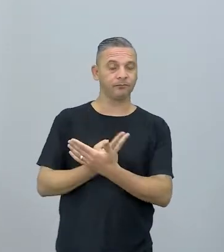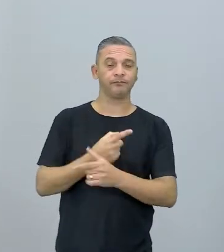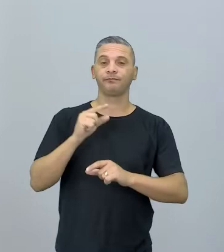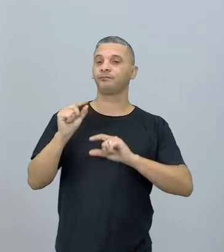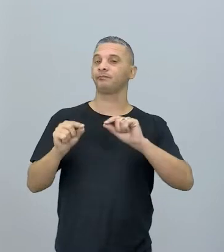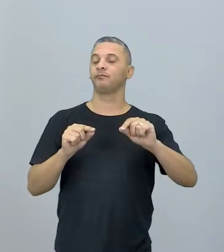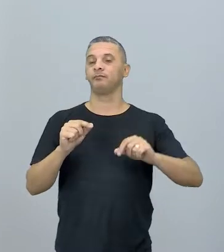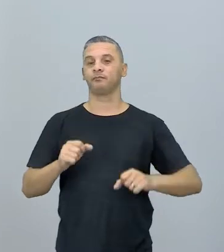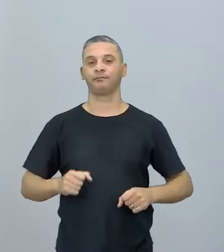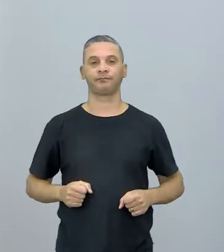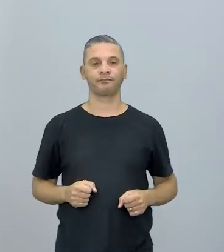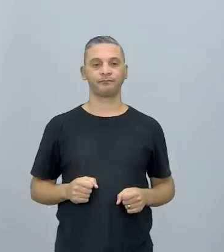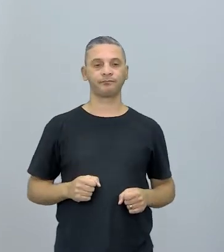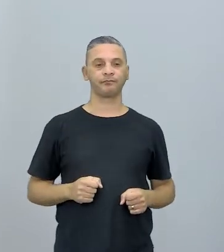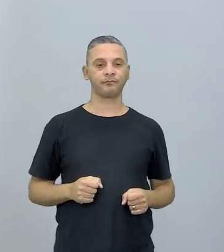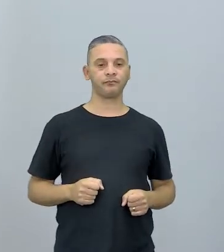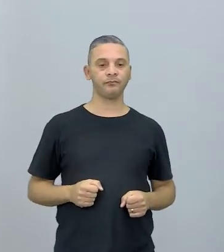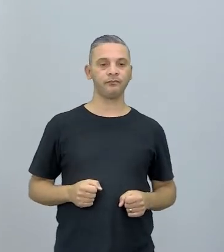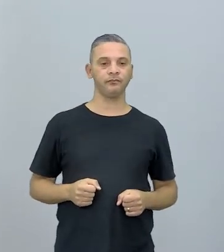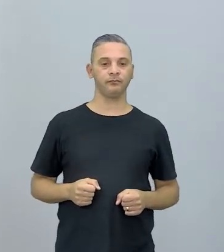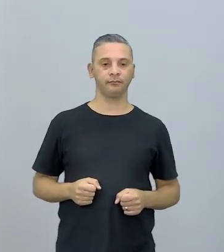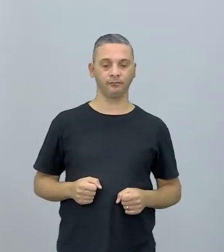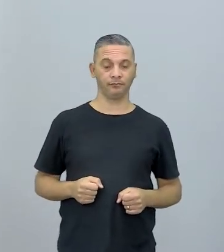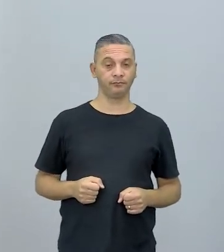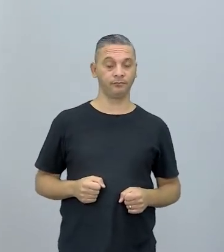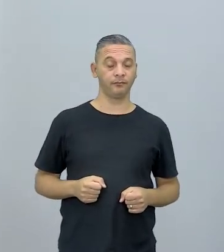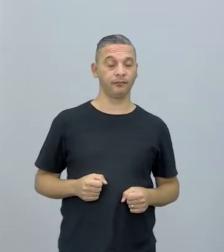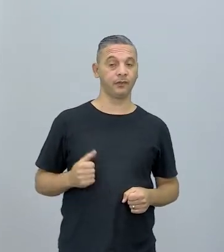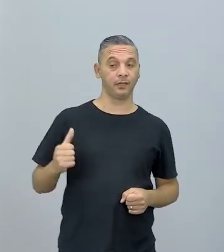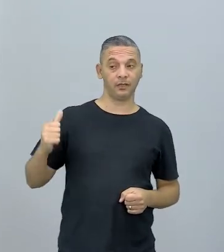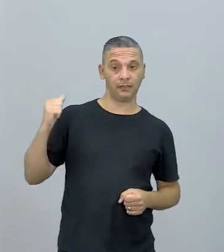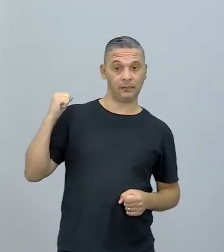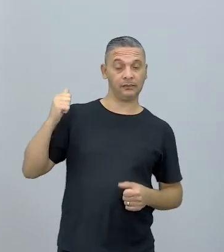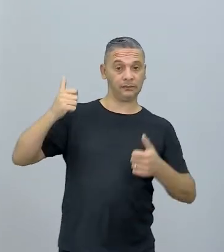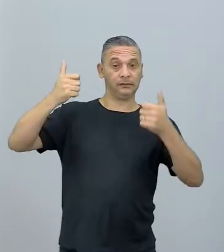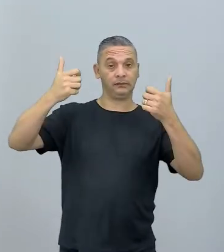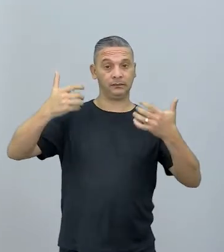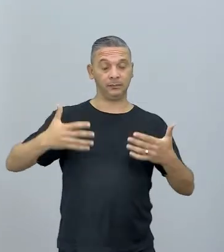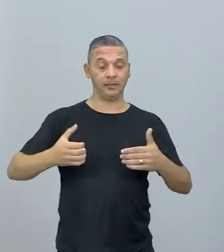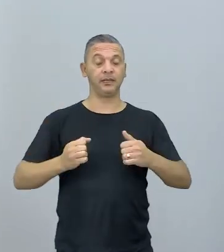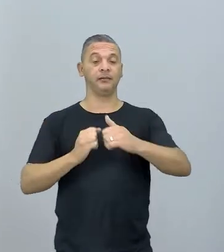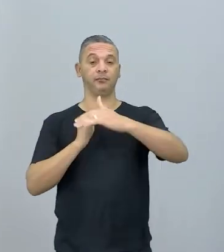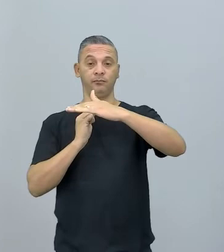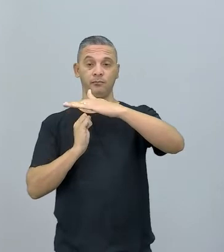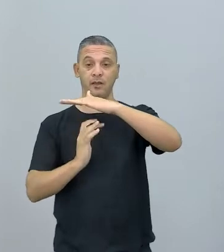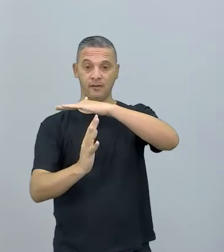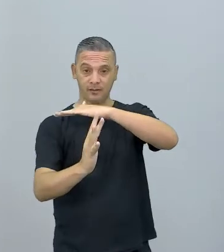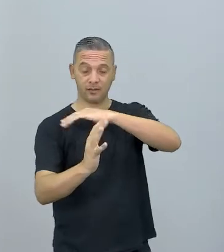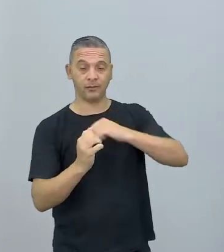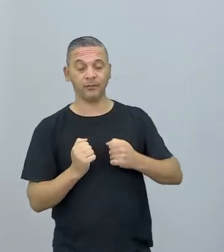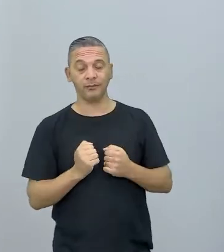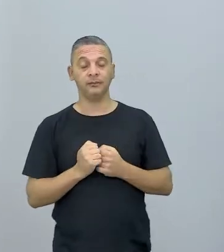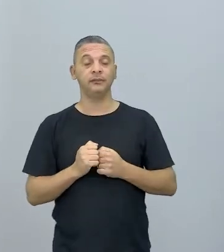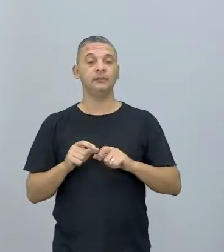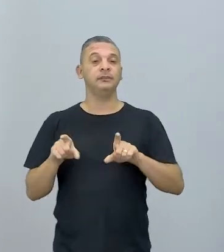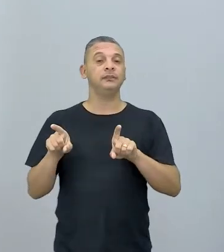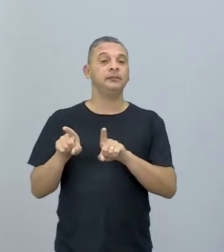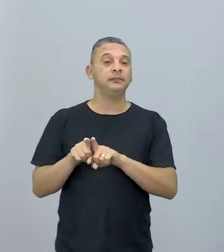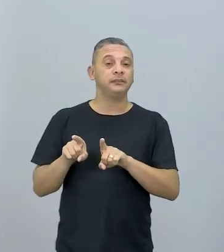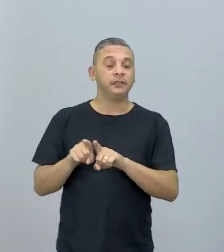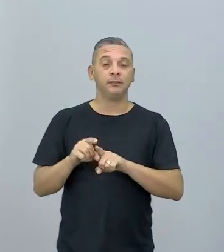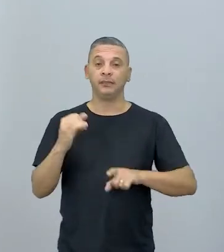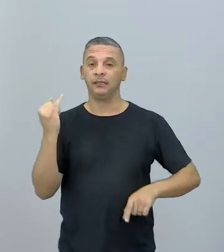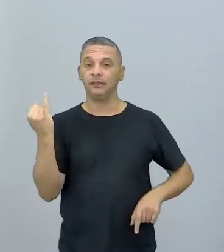né? Vamos explicar melhor um pouco. Estávamos falando sobre migração, estávamos falando também